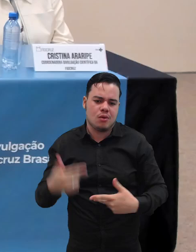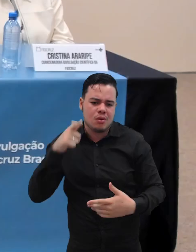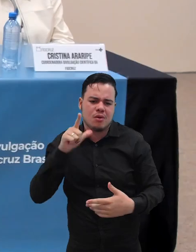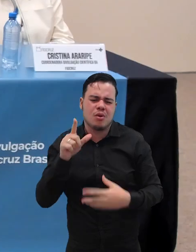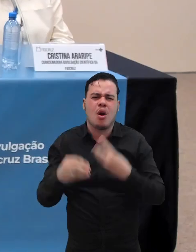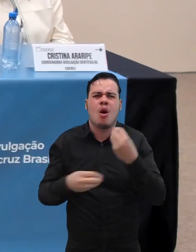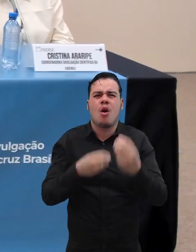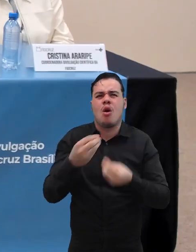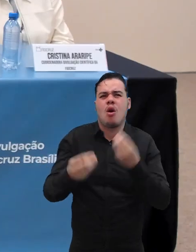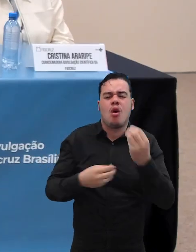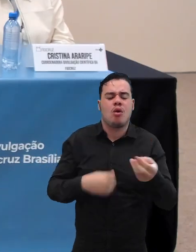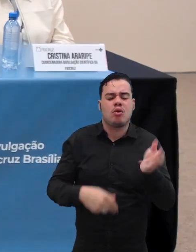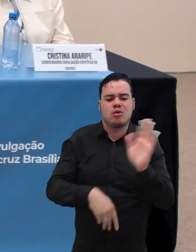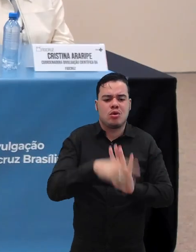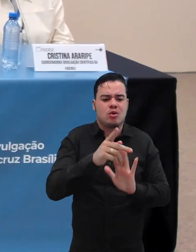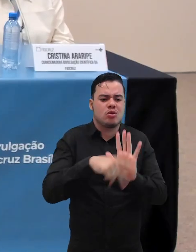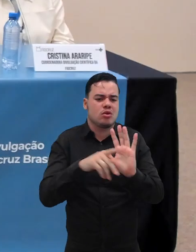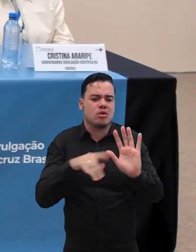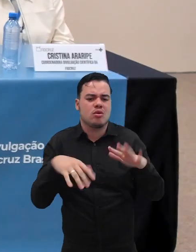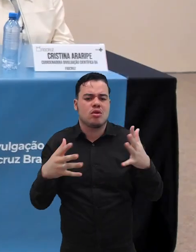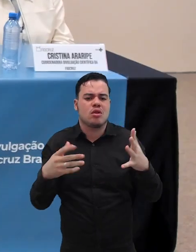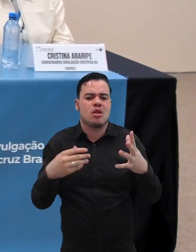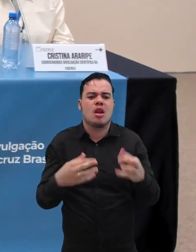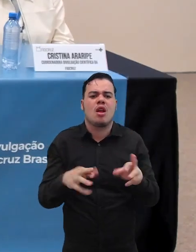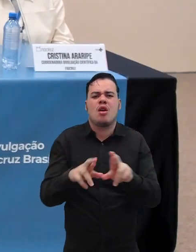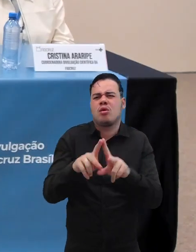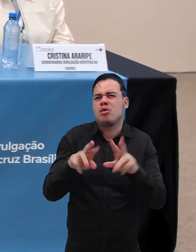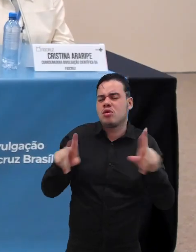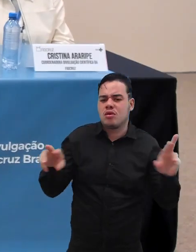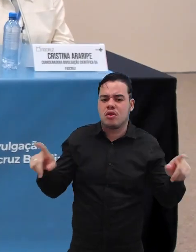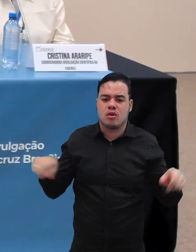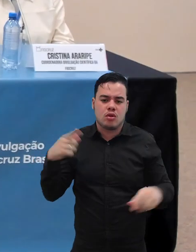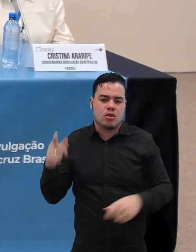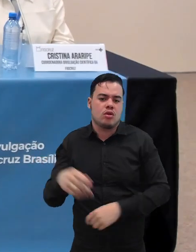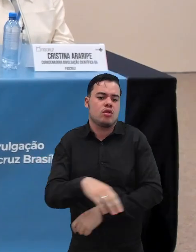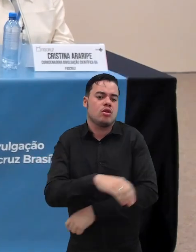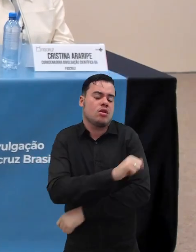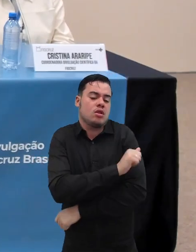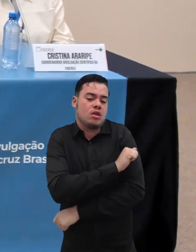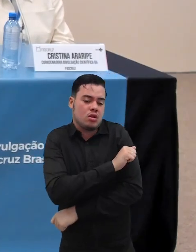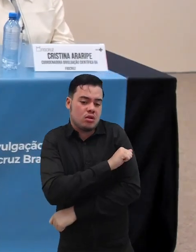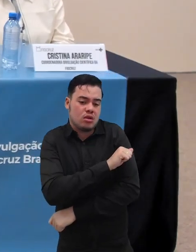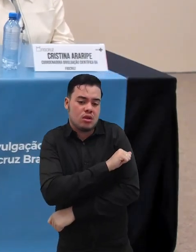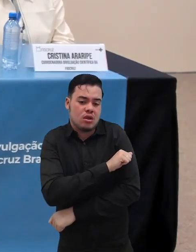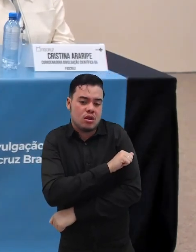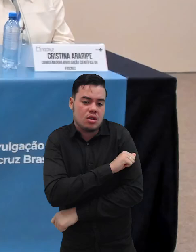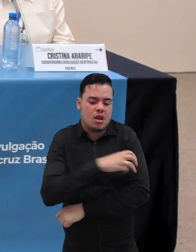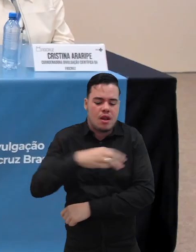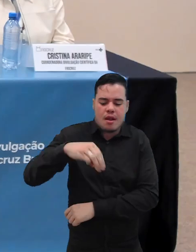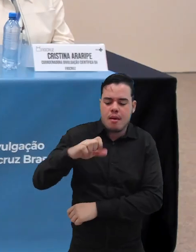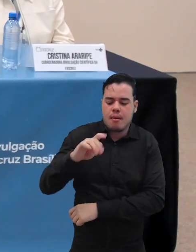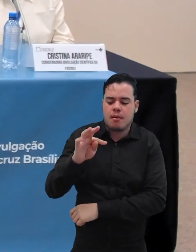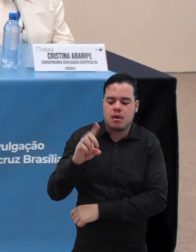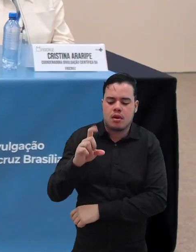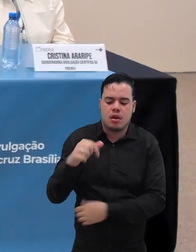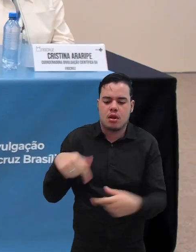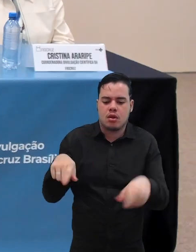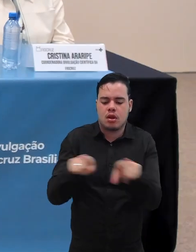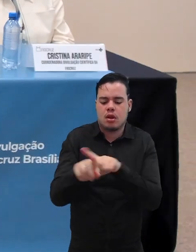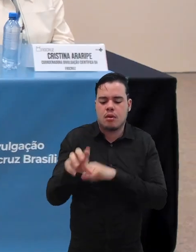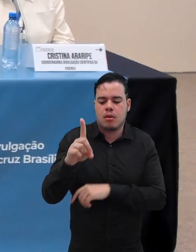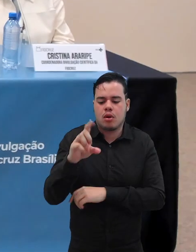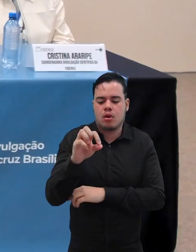nossos programas, e que muitas vezes os nossos estudantes de mestrado e doutorado estão ali querendo terminar